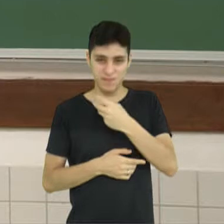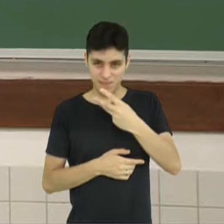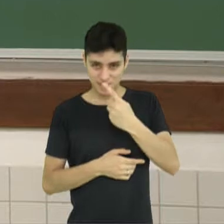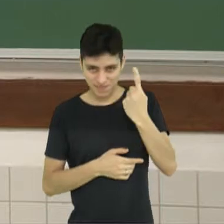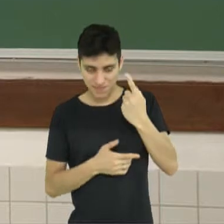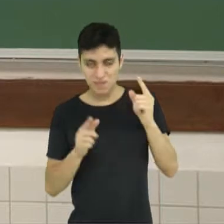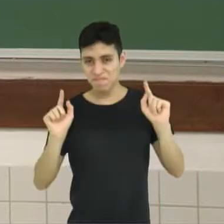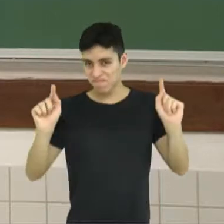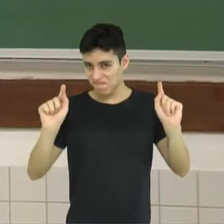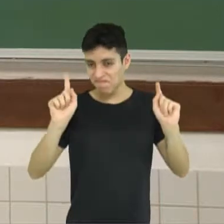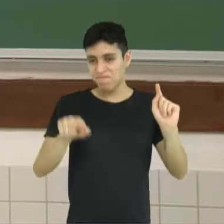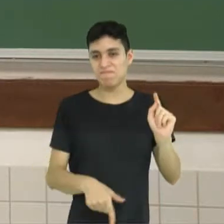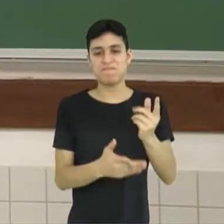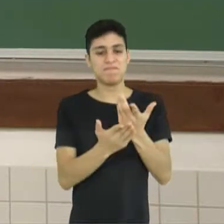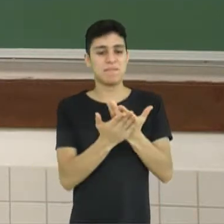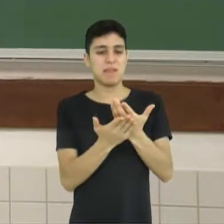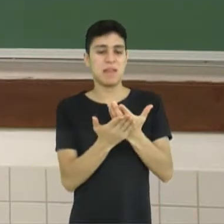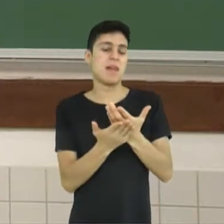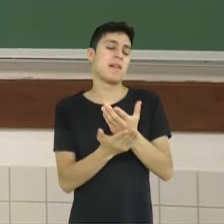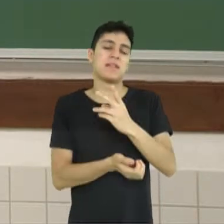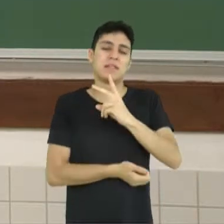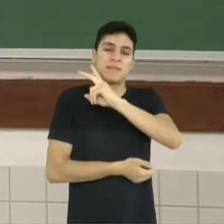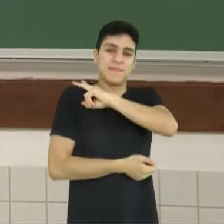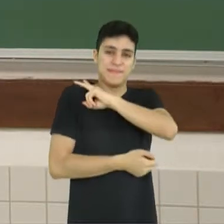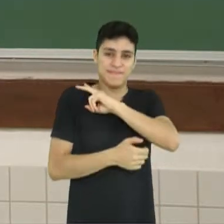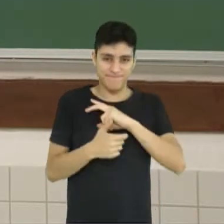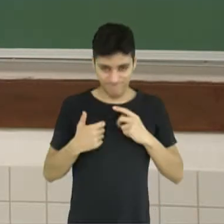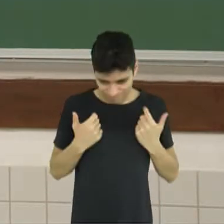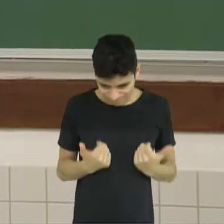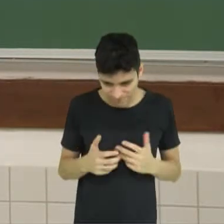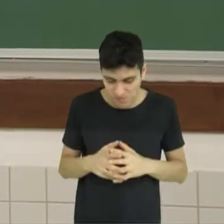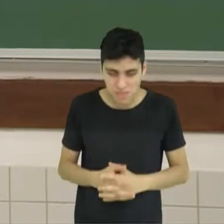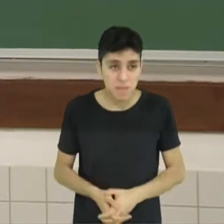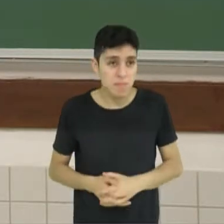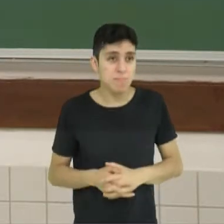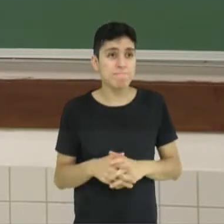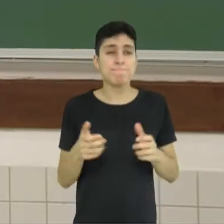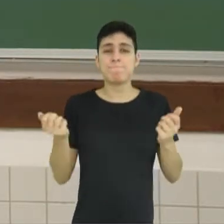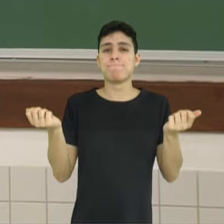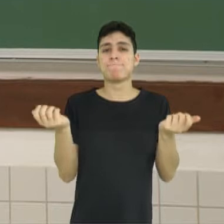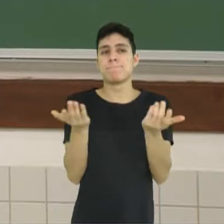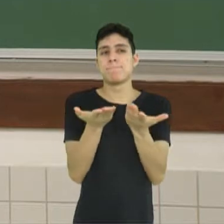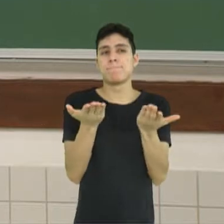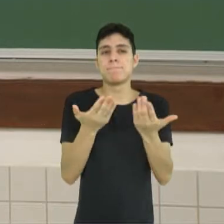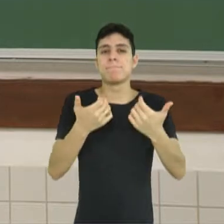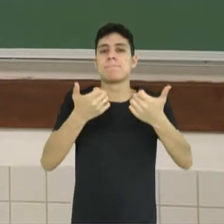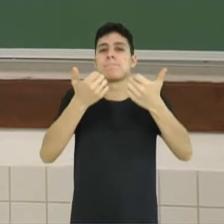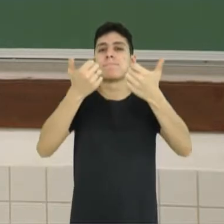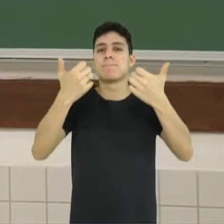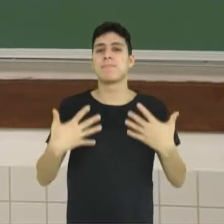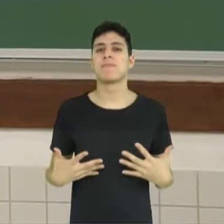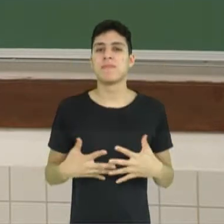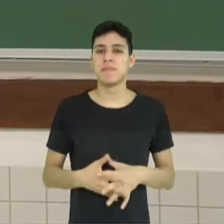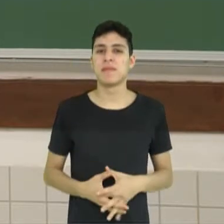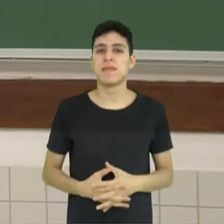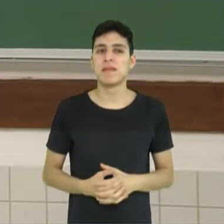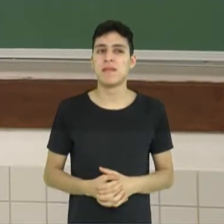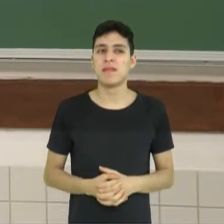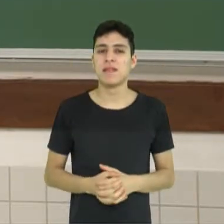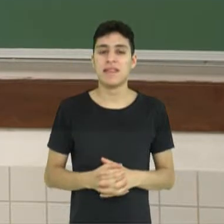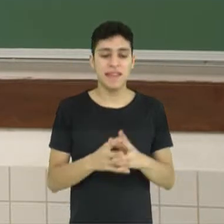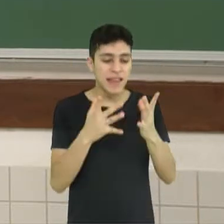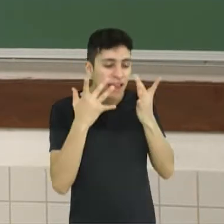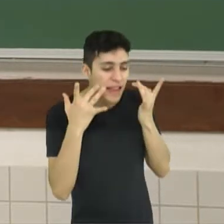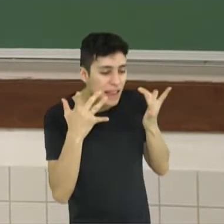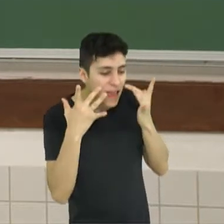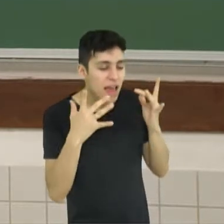31 da aula da segunda série do ensino médio. E hoje vai ser o quê? Isso aqui, ó. Tá? Teatro das